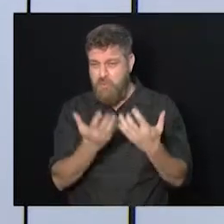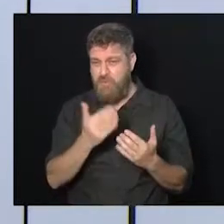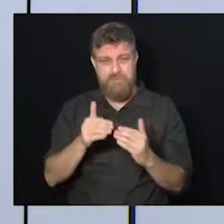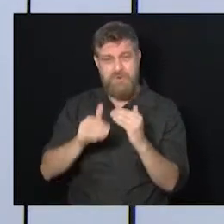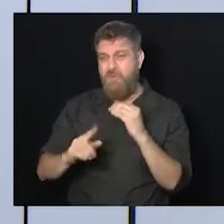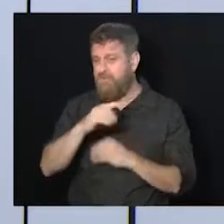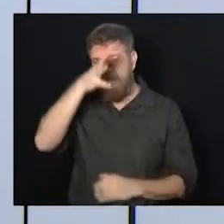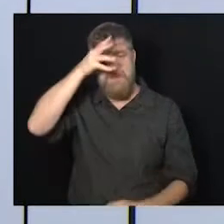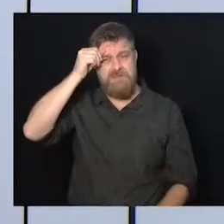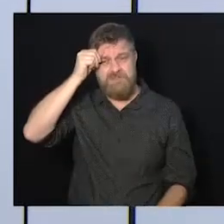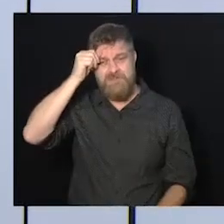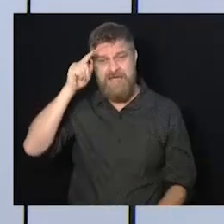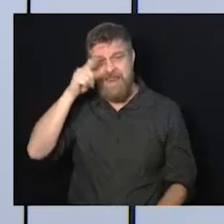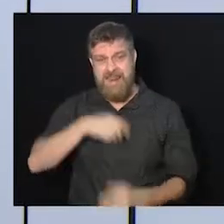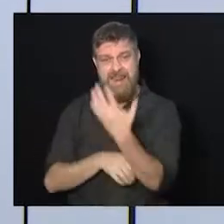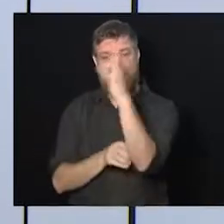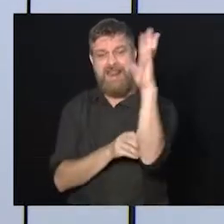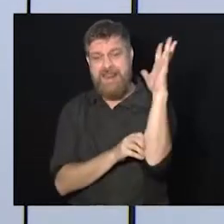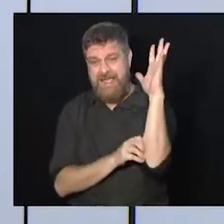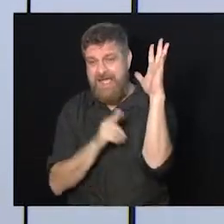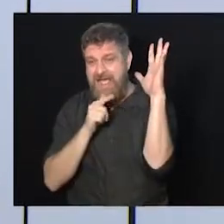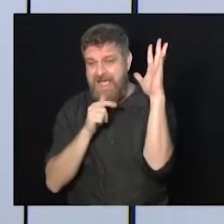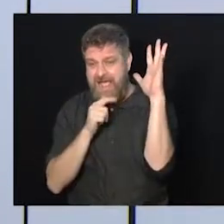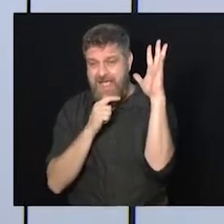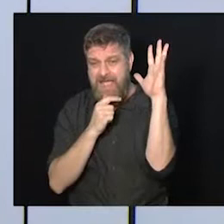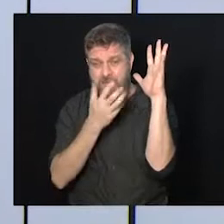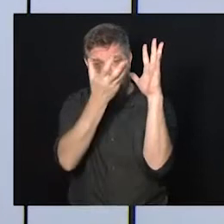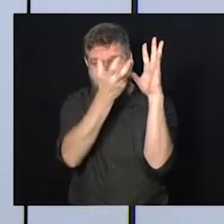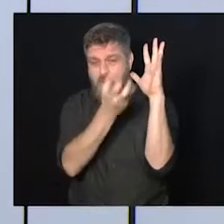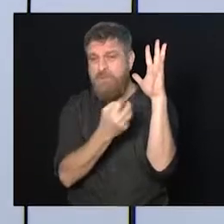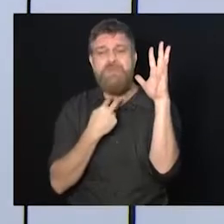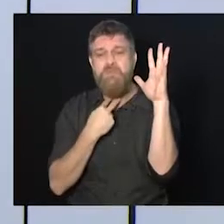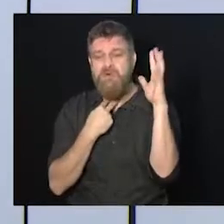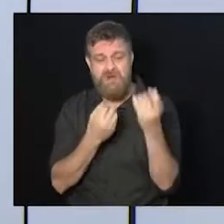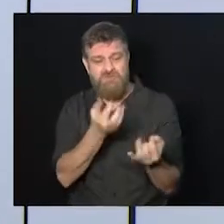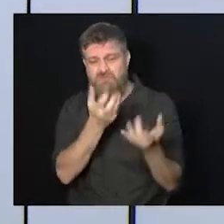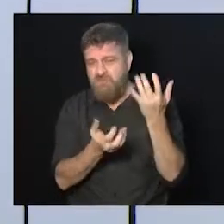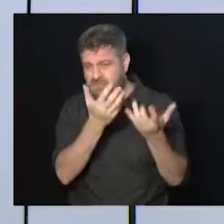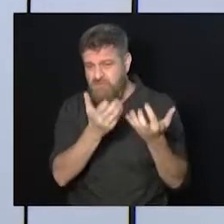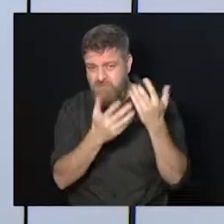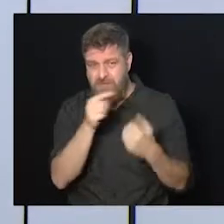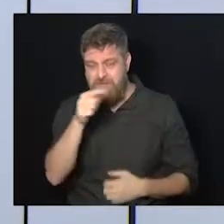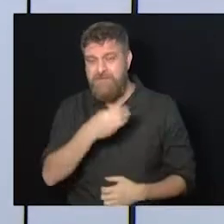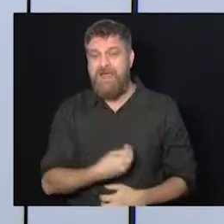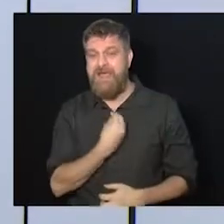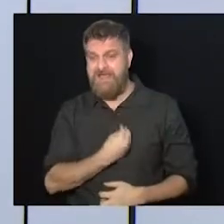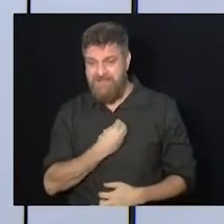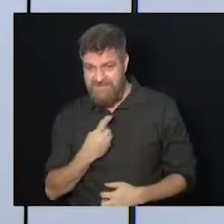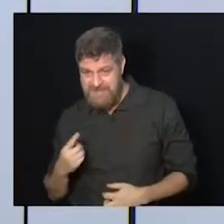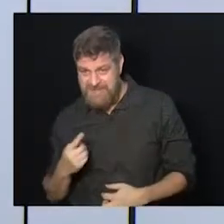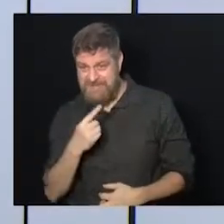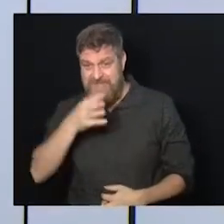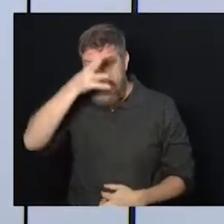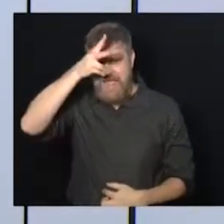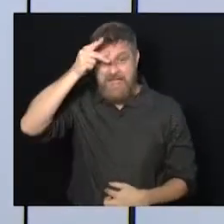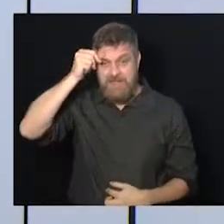bioma Amazônia, é uma floresta tropical úmida, né? Então, ela tem que ser úmida para que todos os organismos, todos os processos